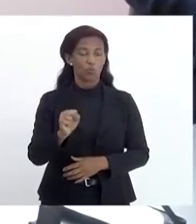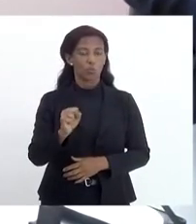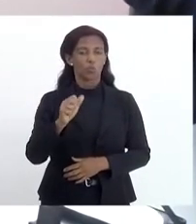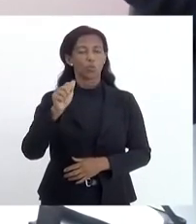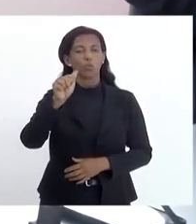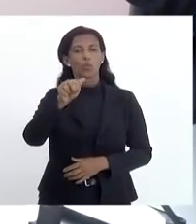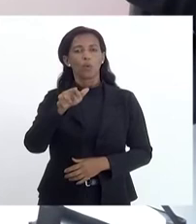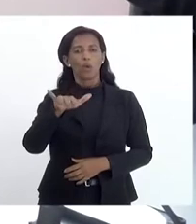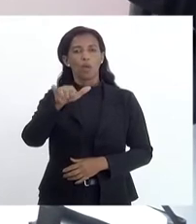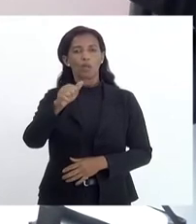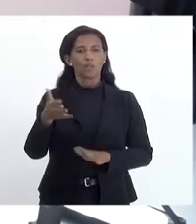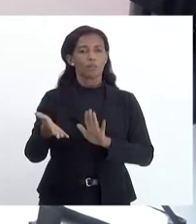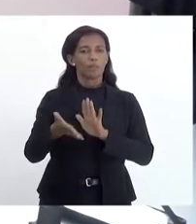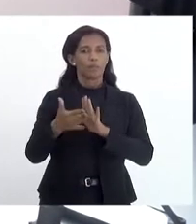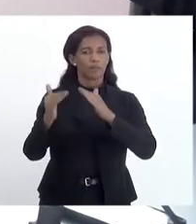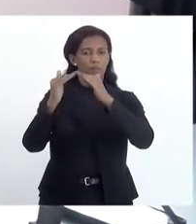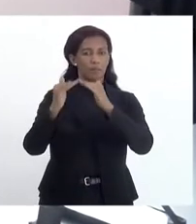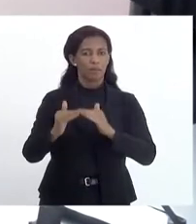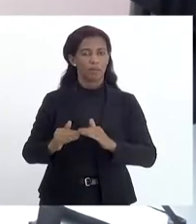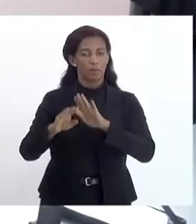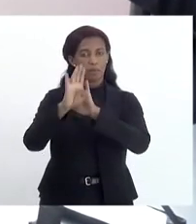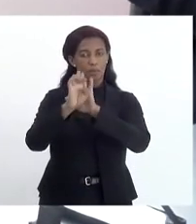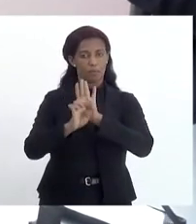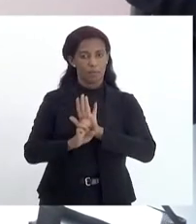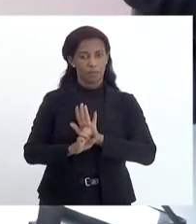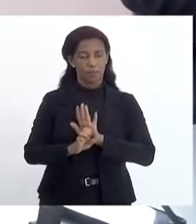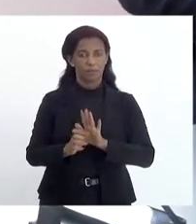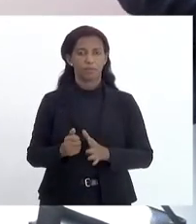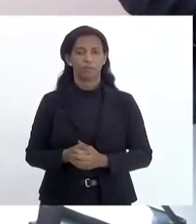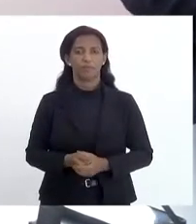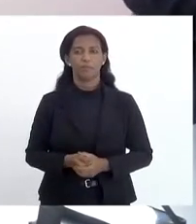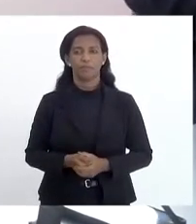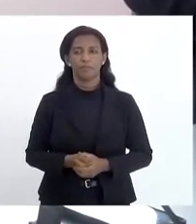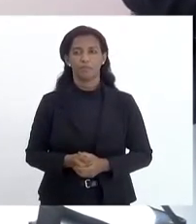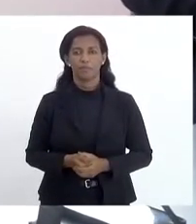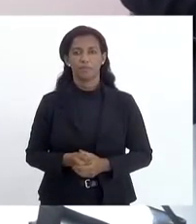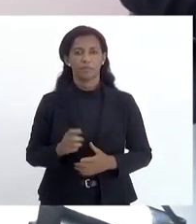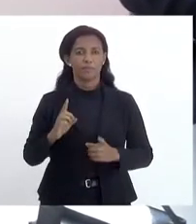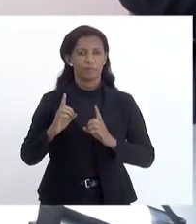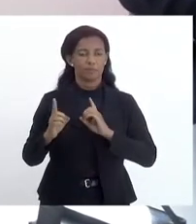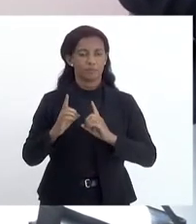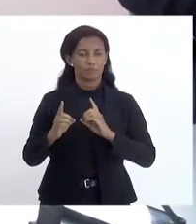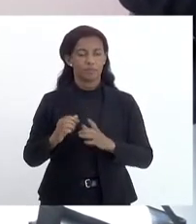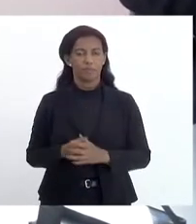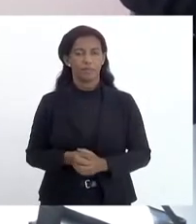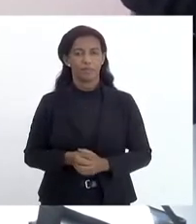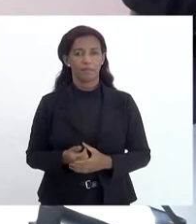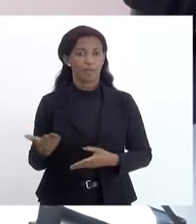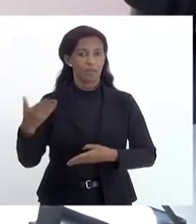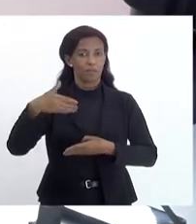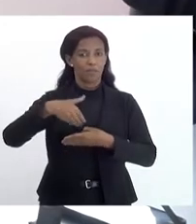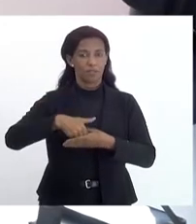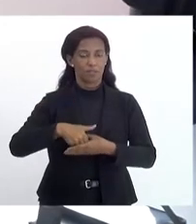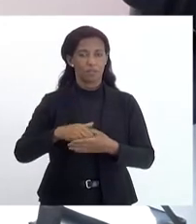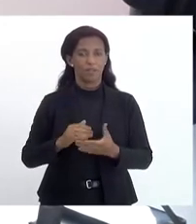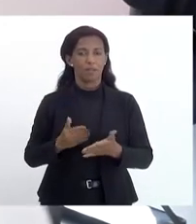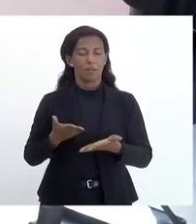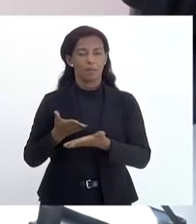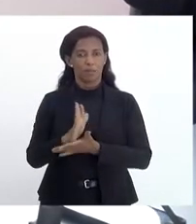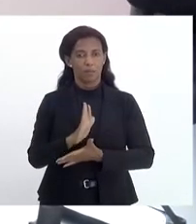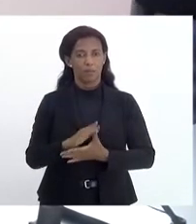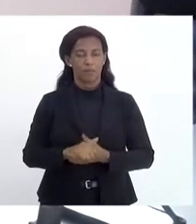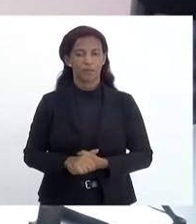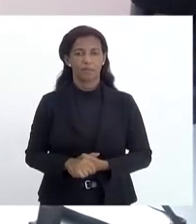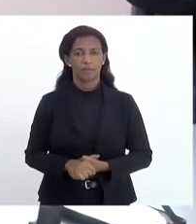Nunes, o parecer é favorável às emendas. Em discussão, em votação,